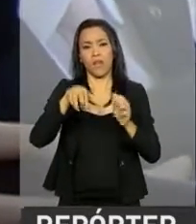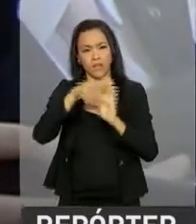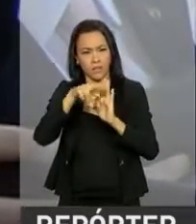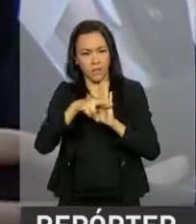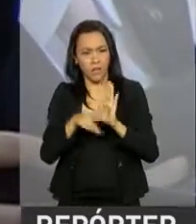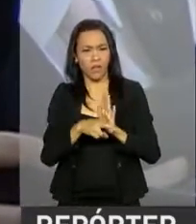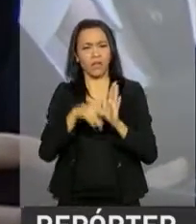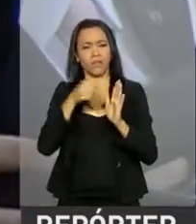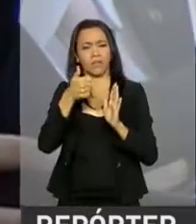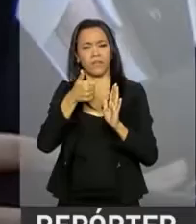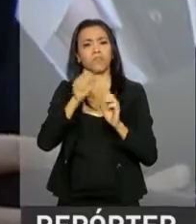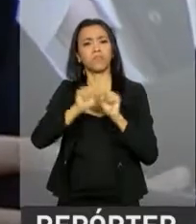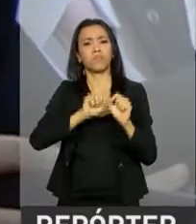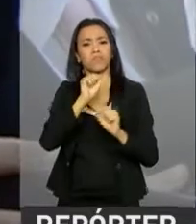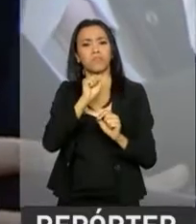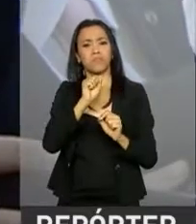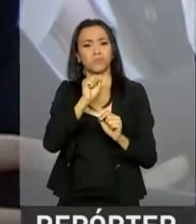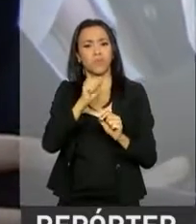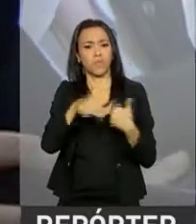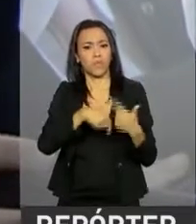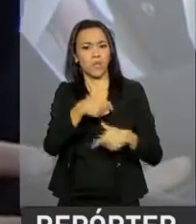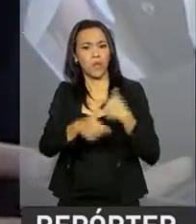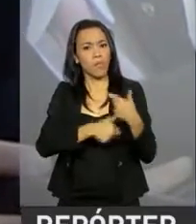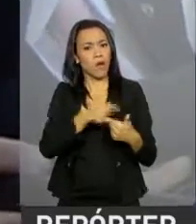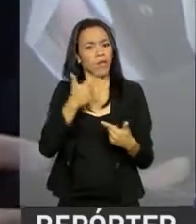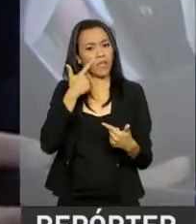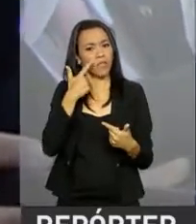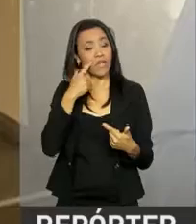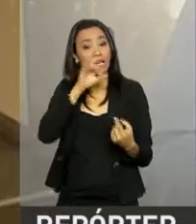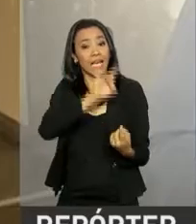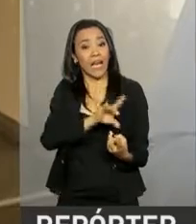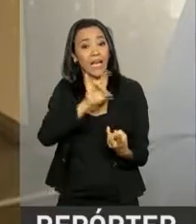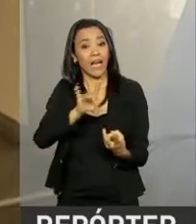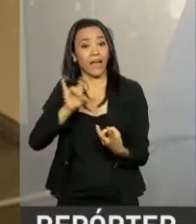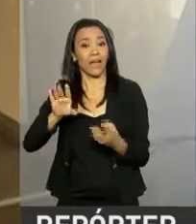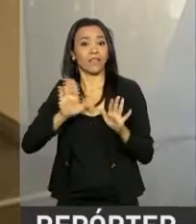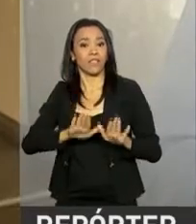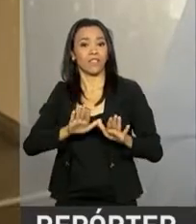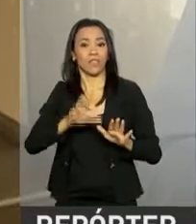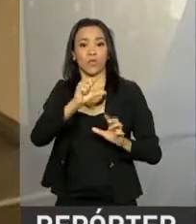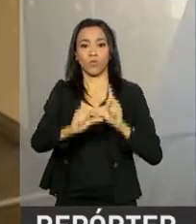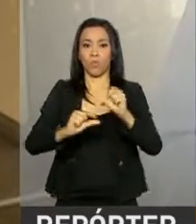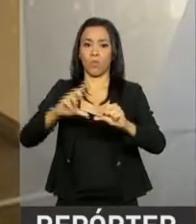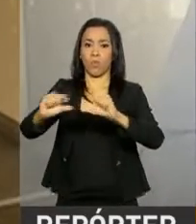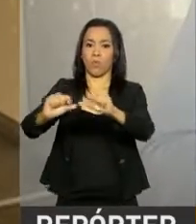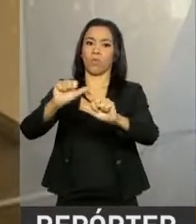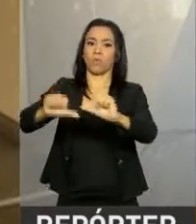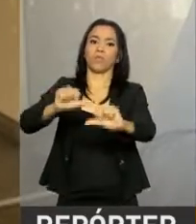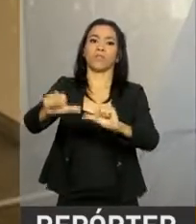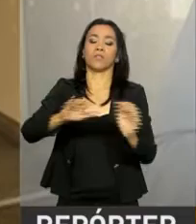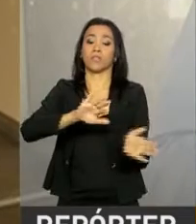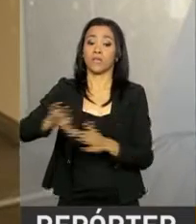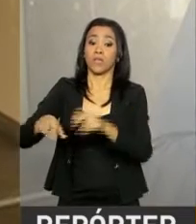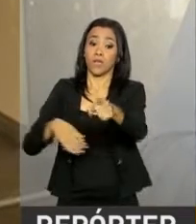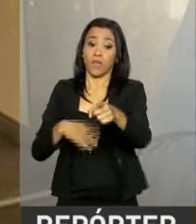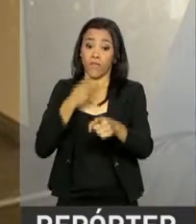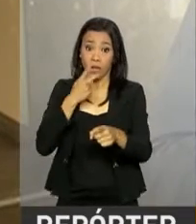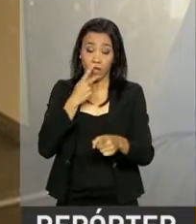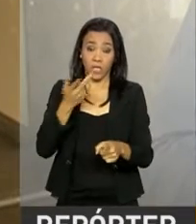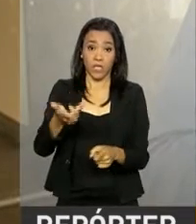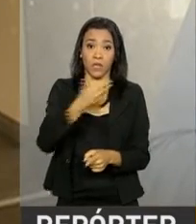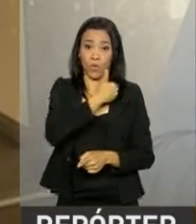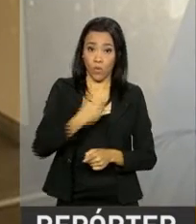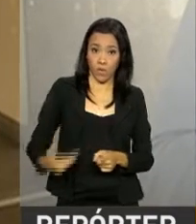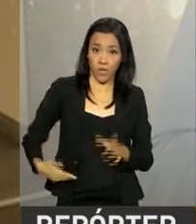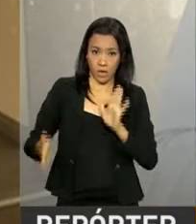realidade mas tem que ser uma coisa de cada vez o ministro disse que o governo não vai propor aumento da jornada de